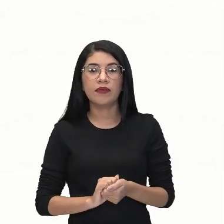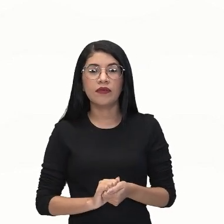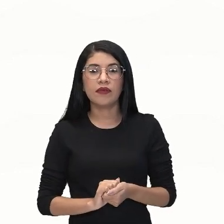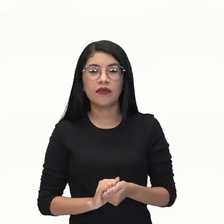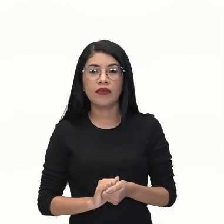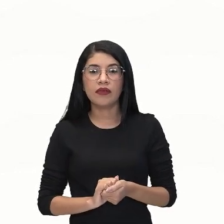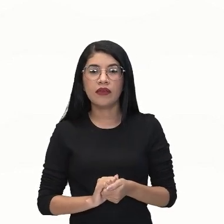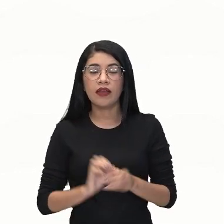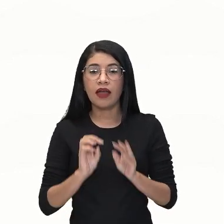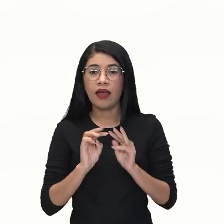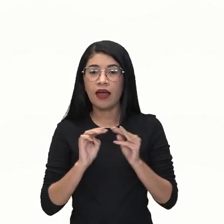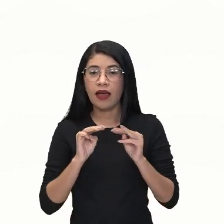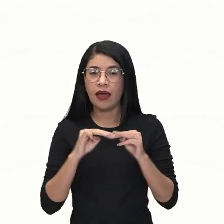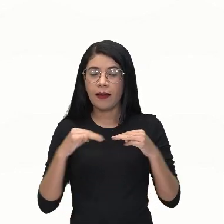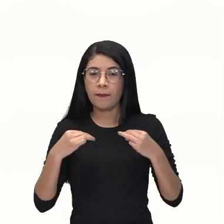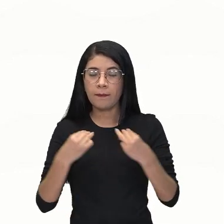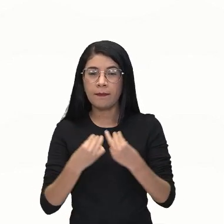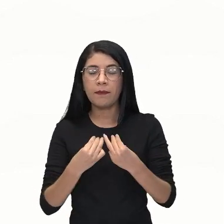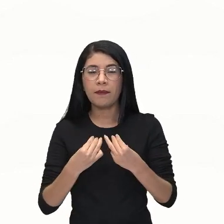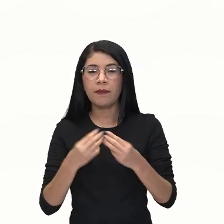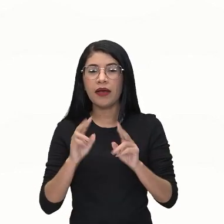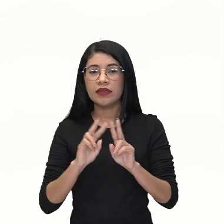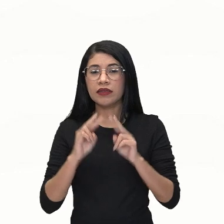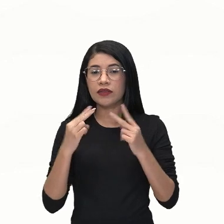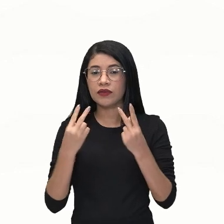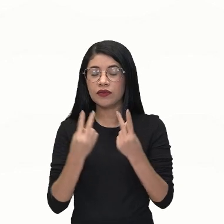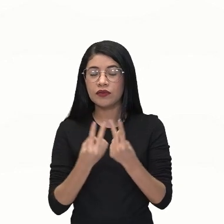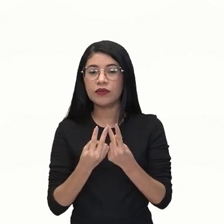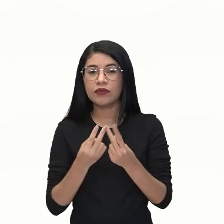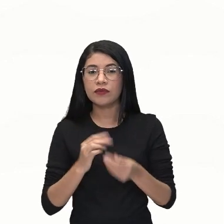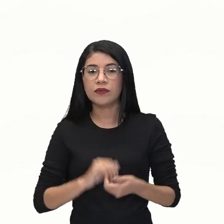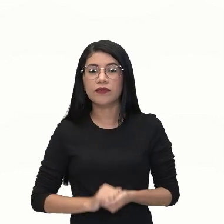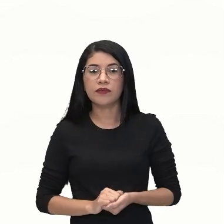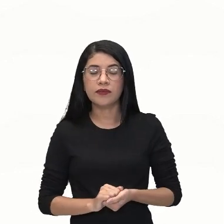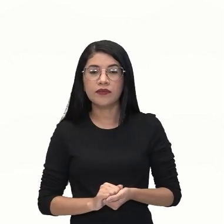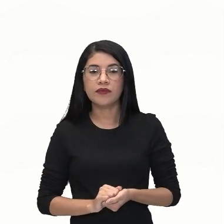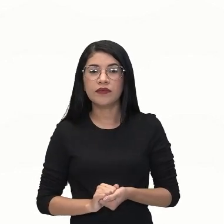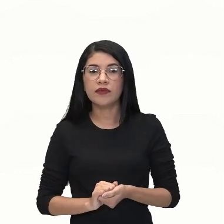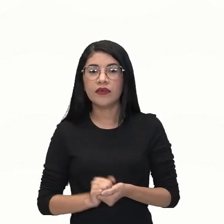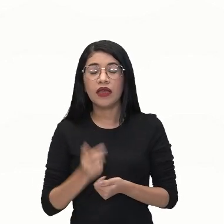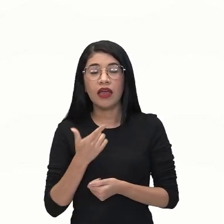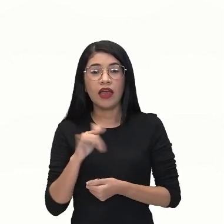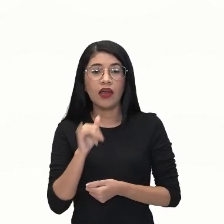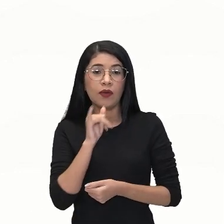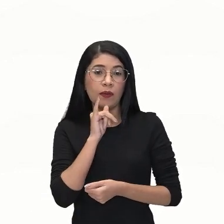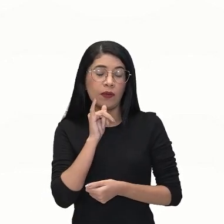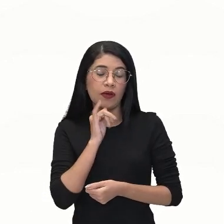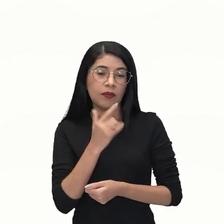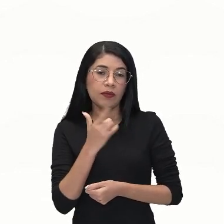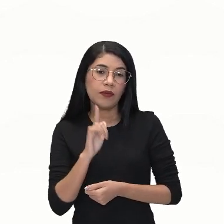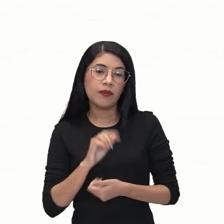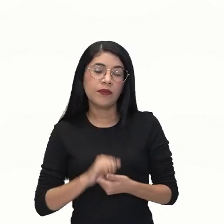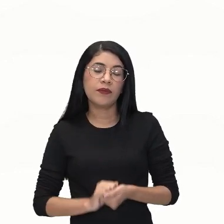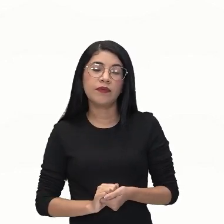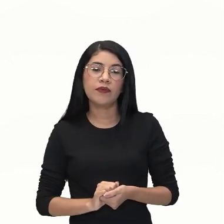o volume. Aqui nós temos um outro tipo de razão, tá? Elas